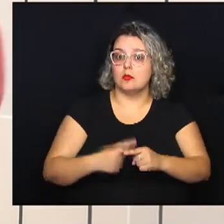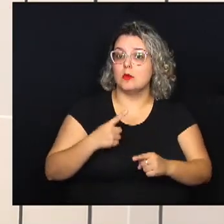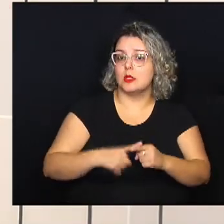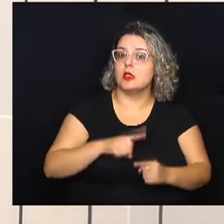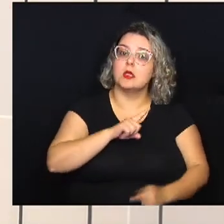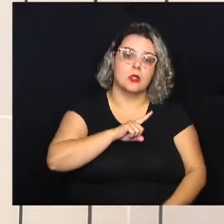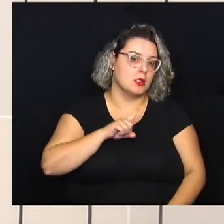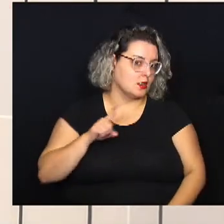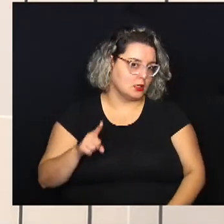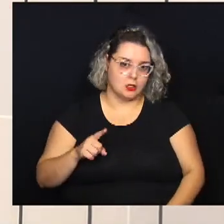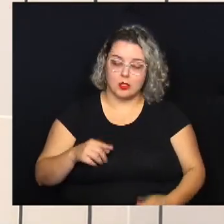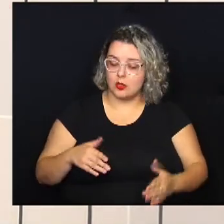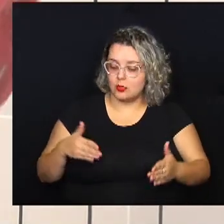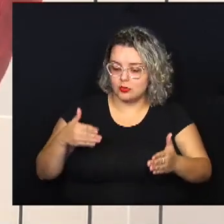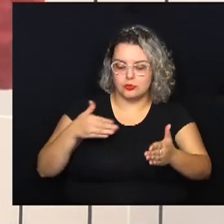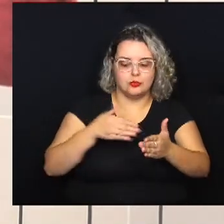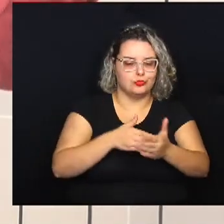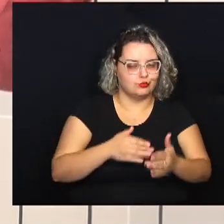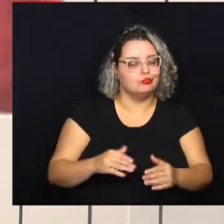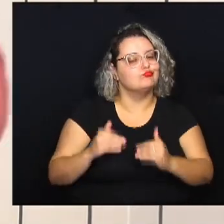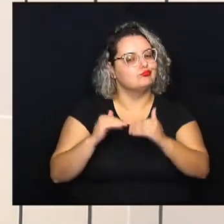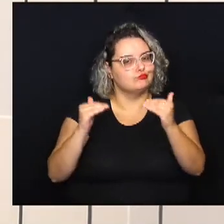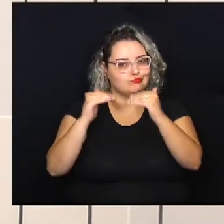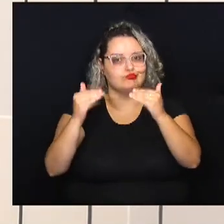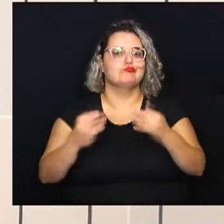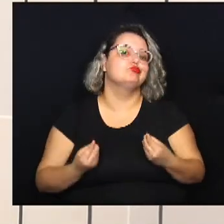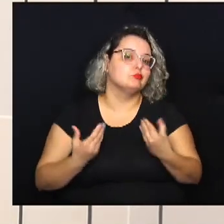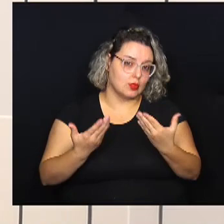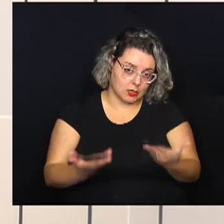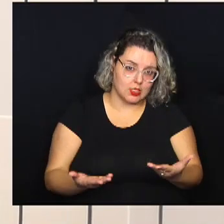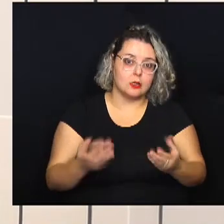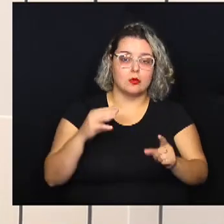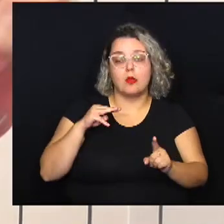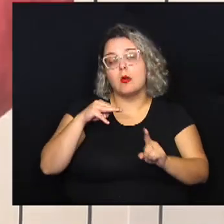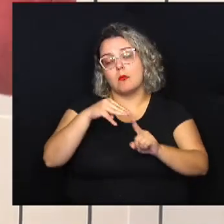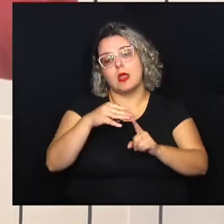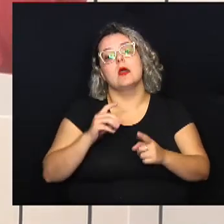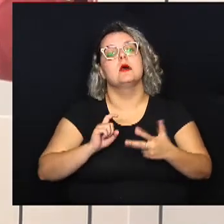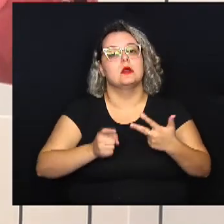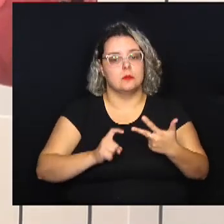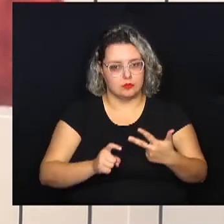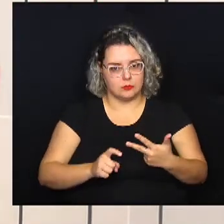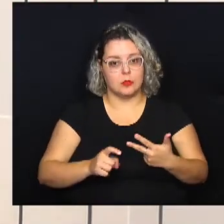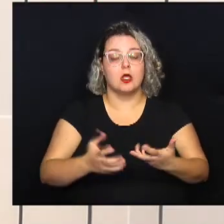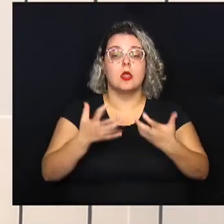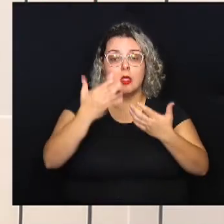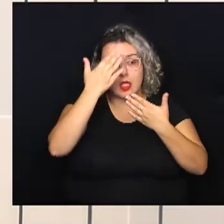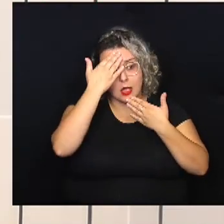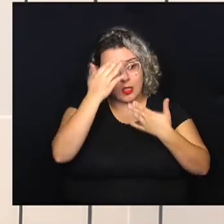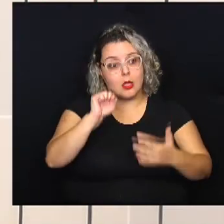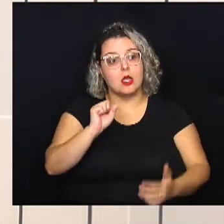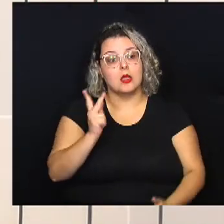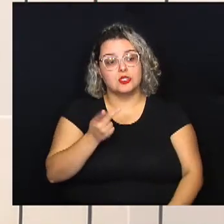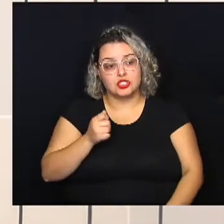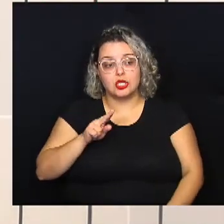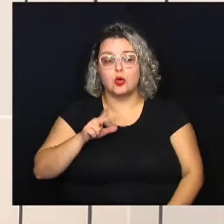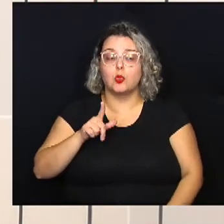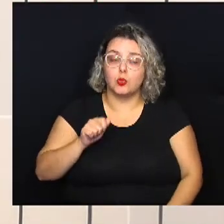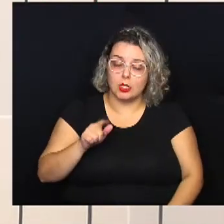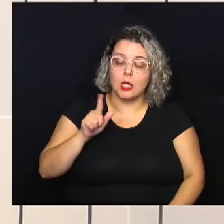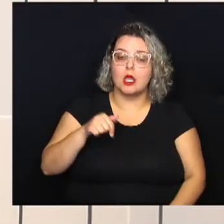estamos atingindo os níveis que foram estabelecidos pelo Executivo. Quero agradecer também a Shaula Vizelli, ela que